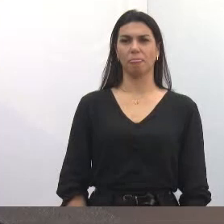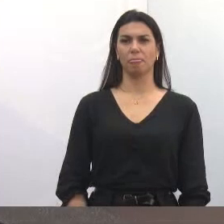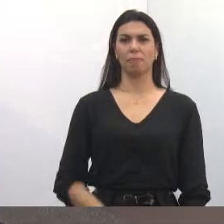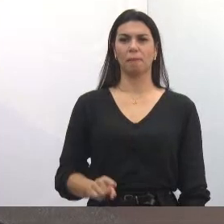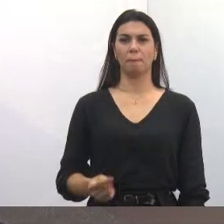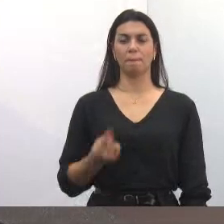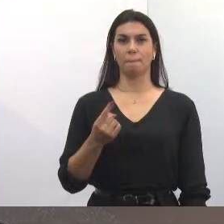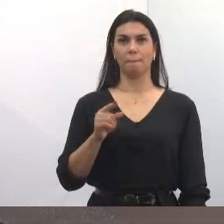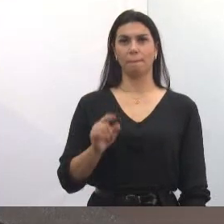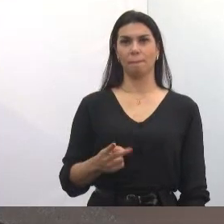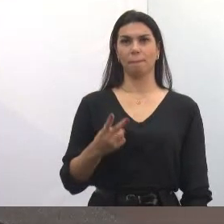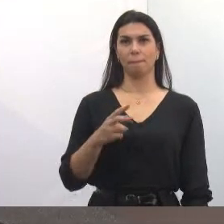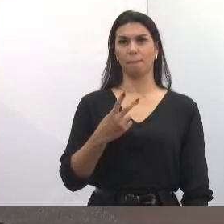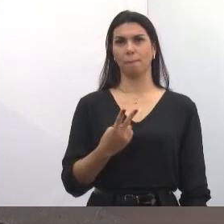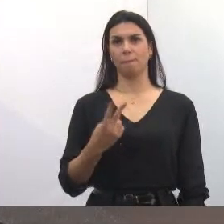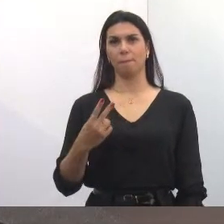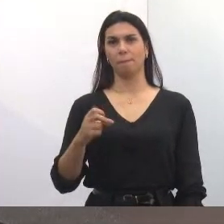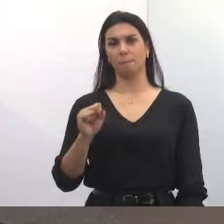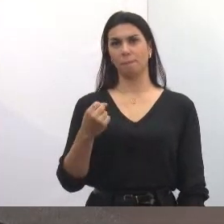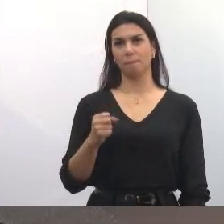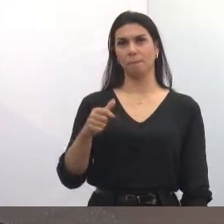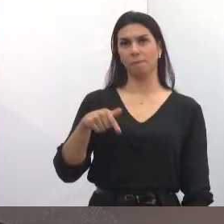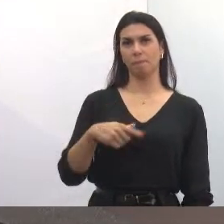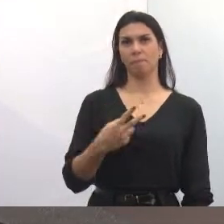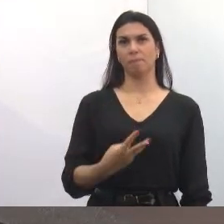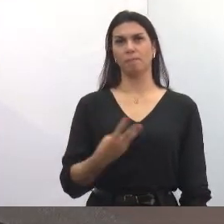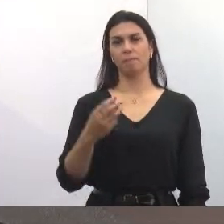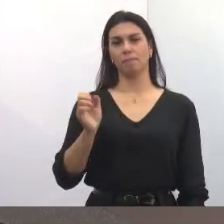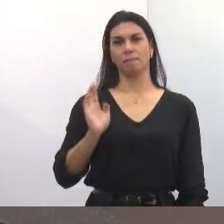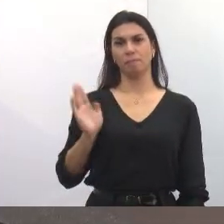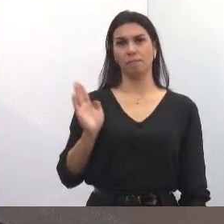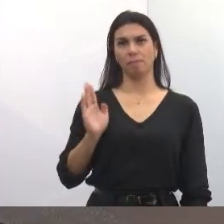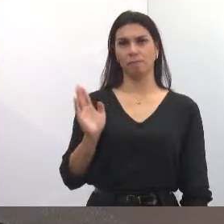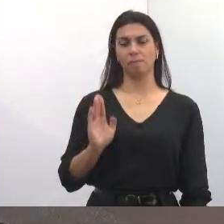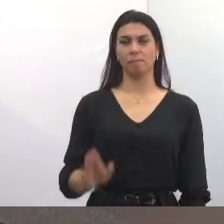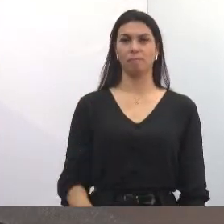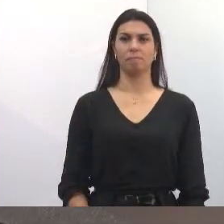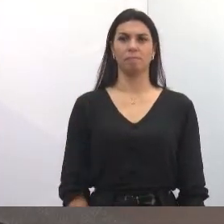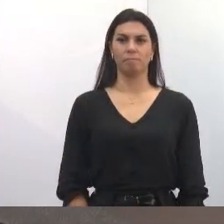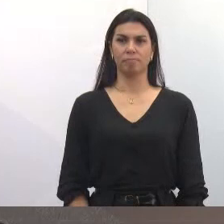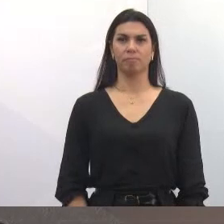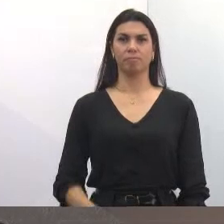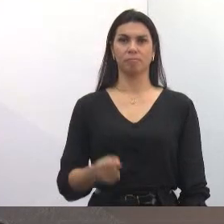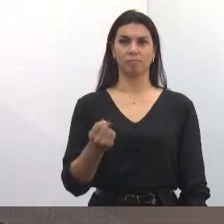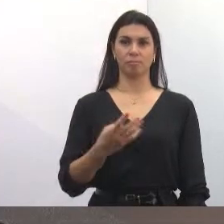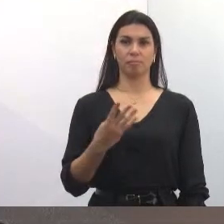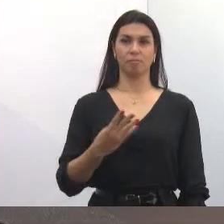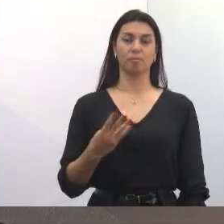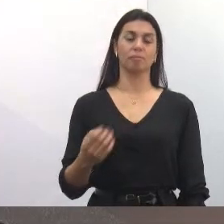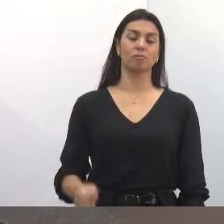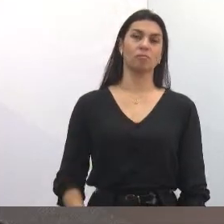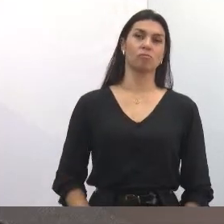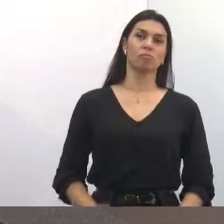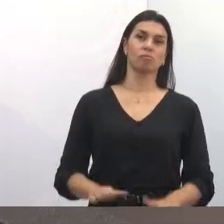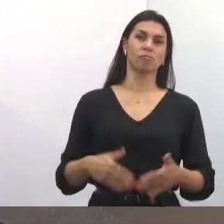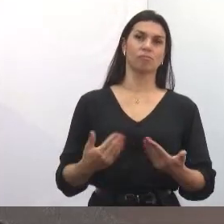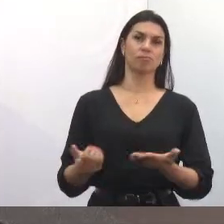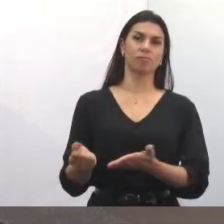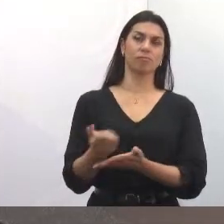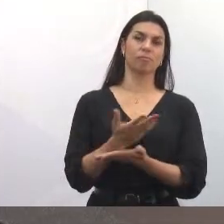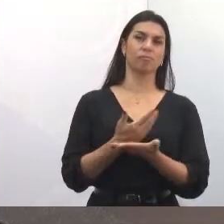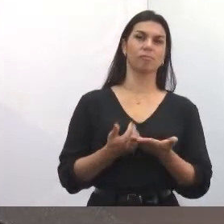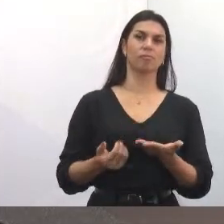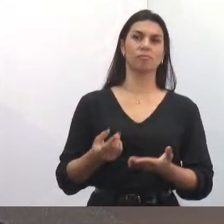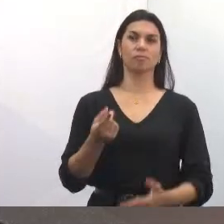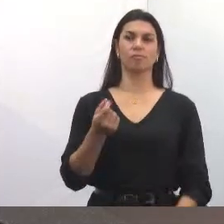a 1.228 aposentados e 73 pensionistas nessas condições. Número 4. Qual a estimativa de arrecadação com